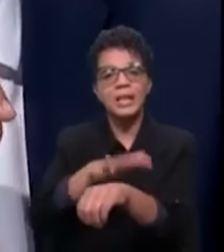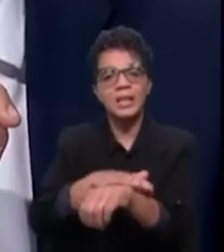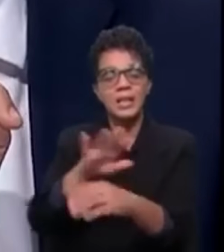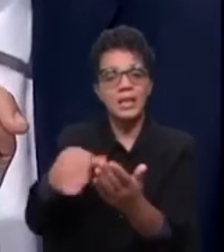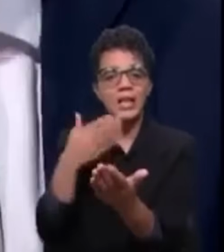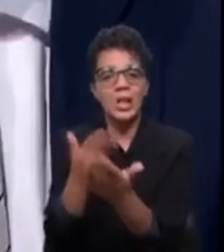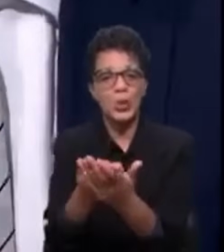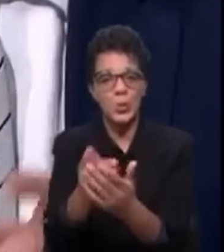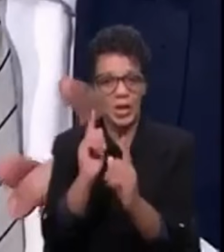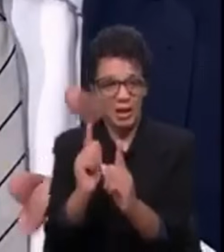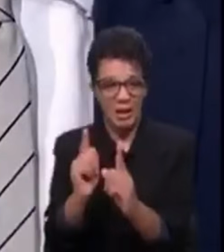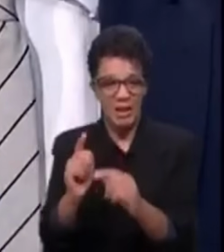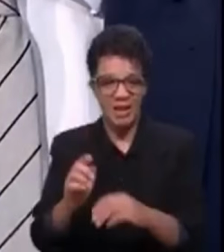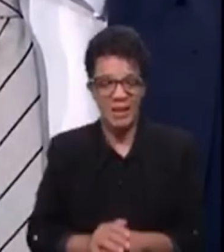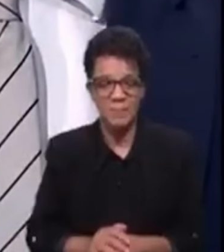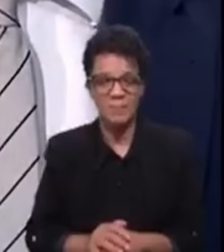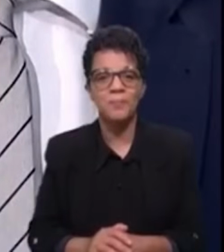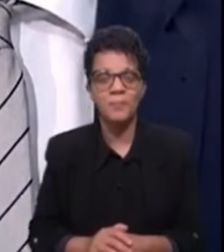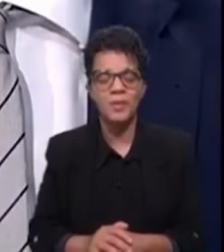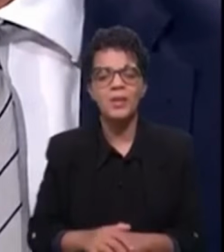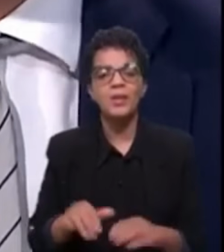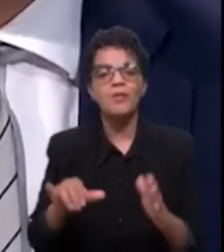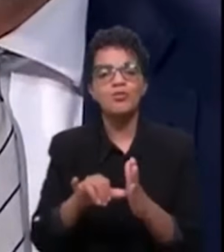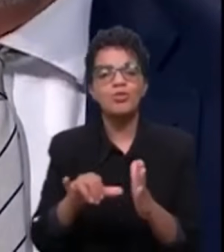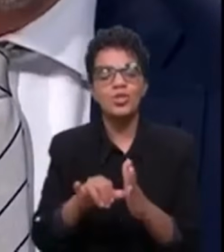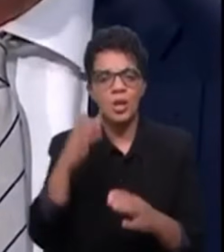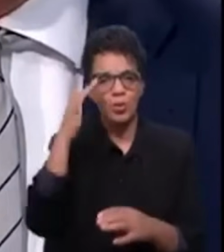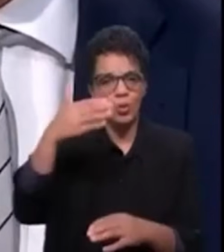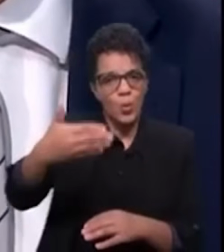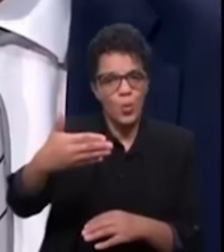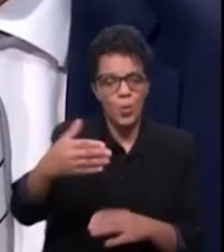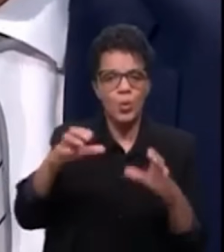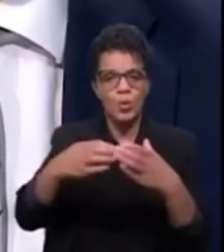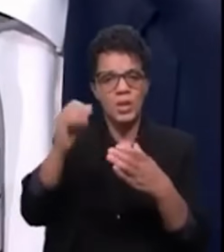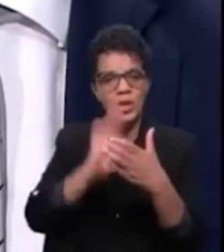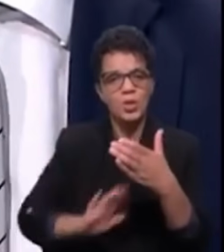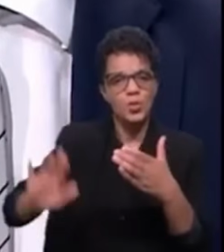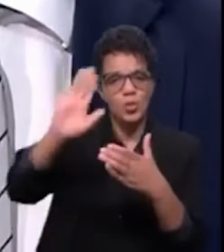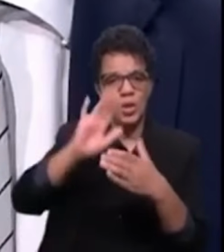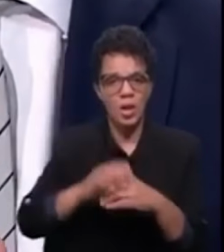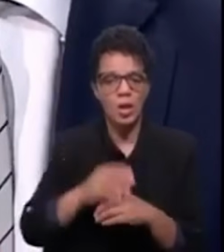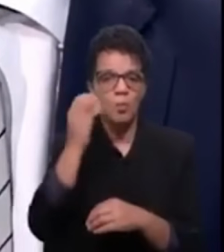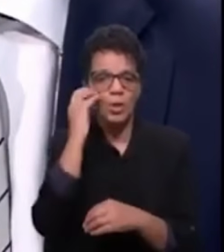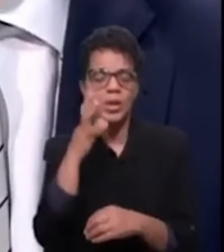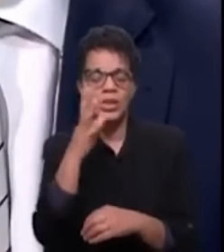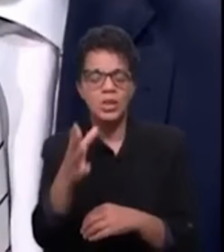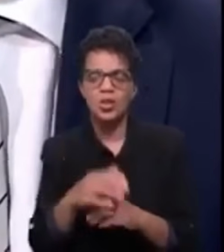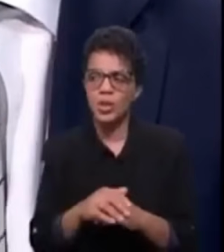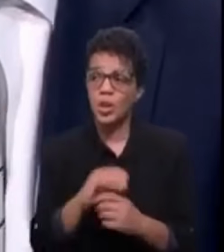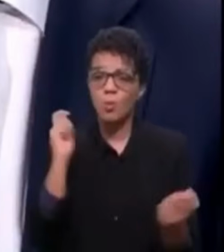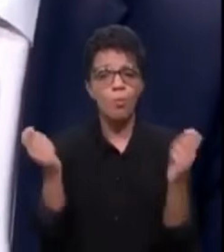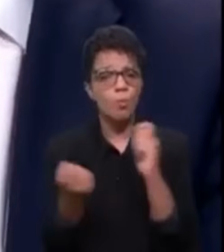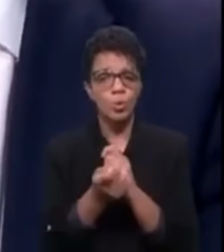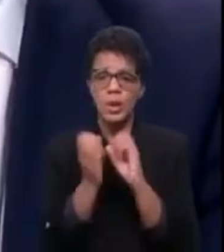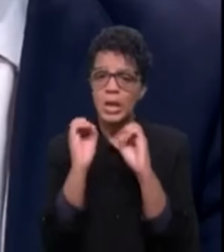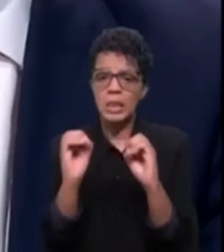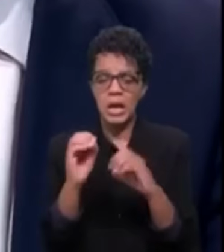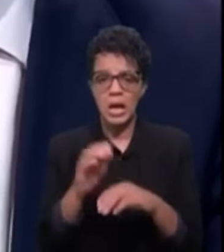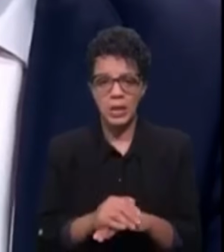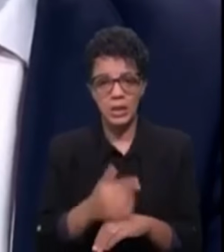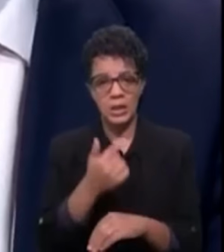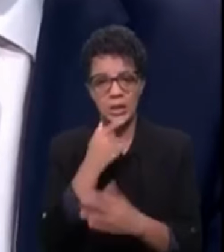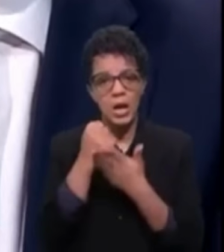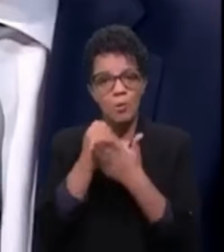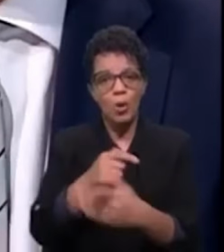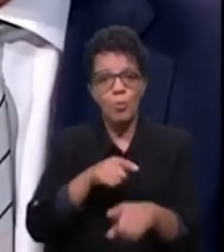seu mandatário de candidatura o autarca do Funchal foi o número um ao seu concelho nacional e o luí Montenegro diz nada mudou e portanto eu vou manter o apoio